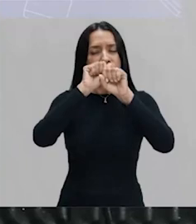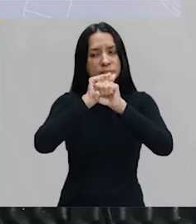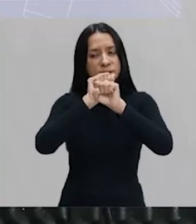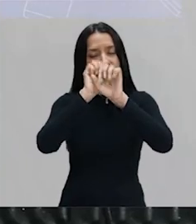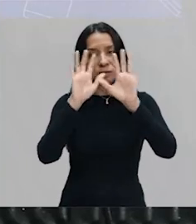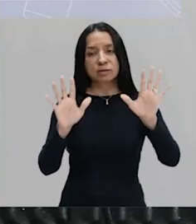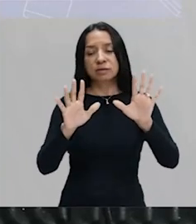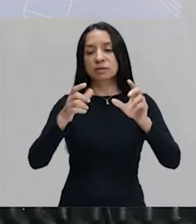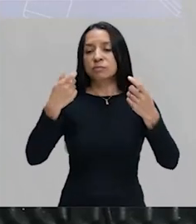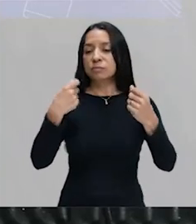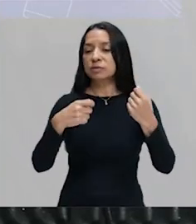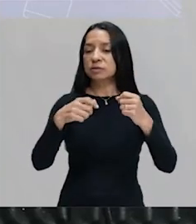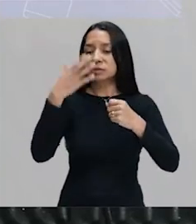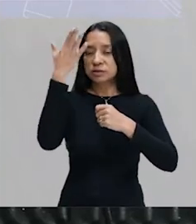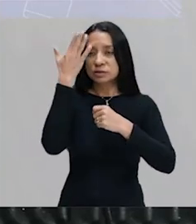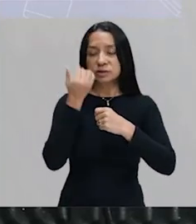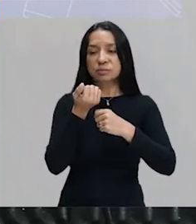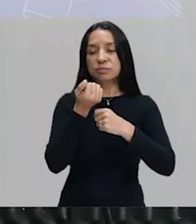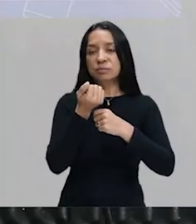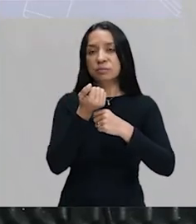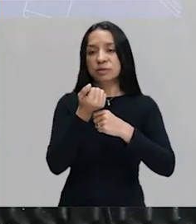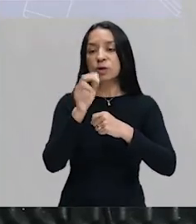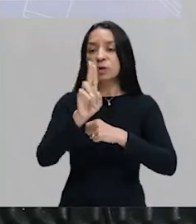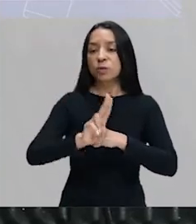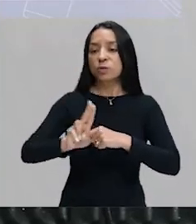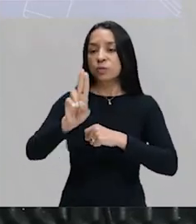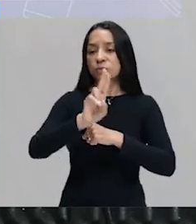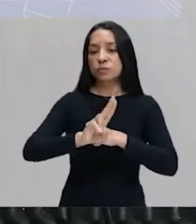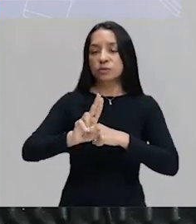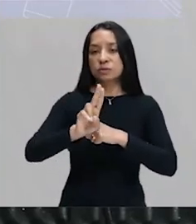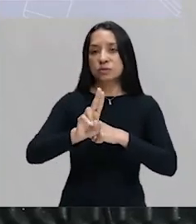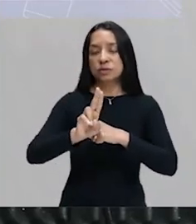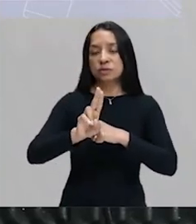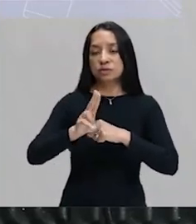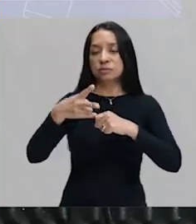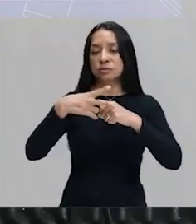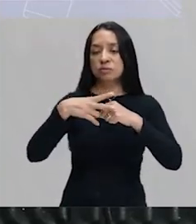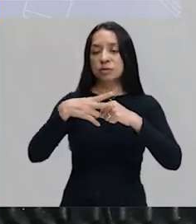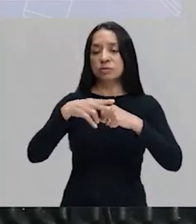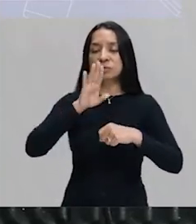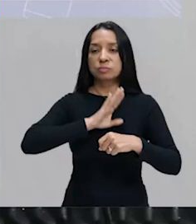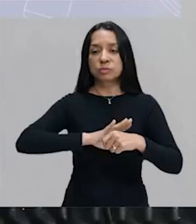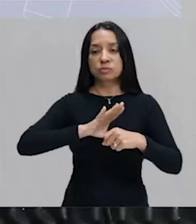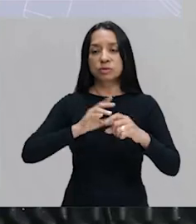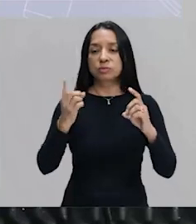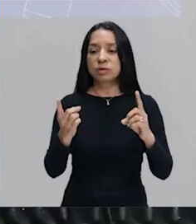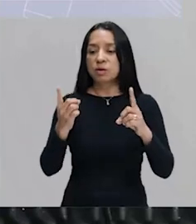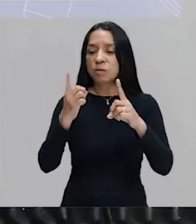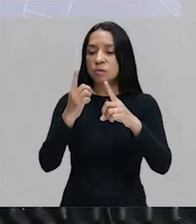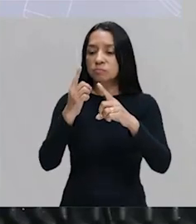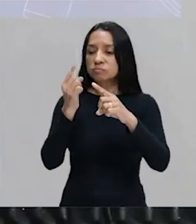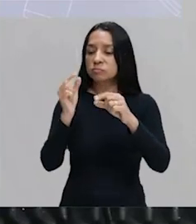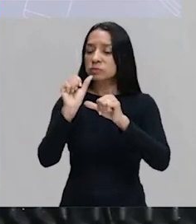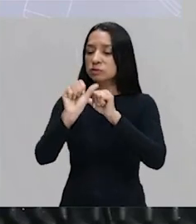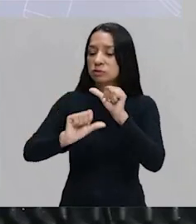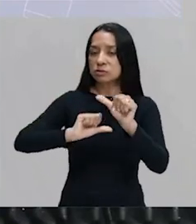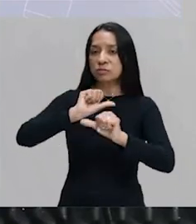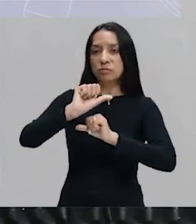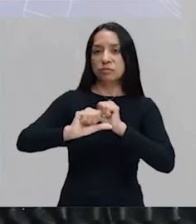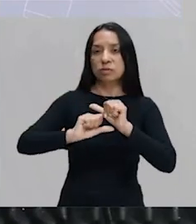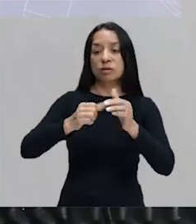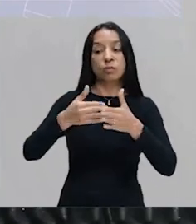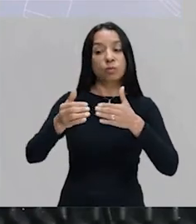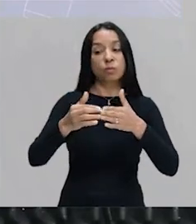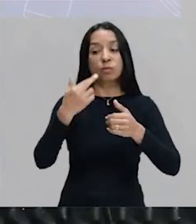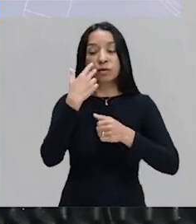saber conjugar os verbos em português para que eu passe para a conjugação verbal de qualquer idioma que eu vá